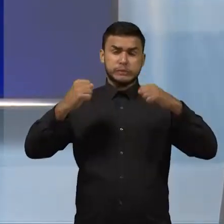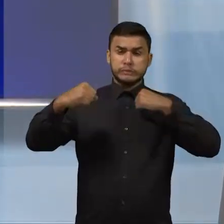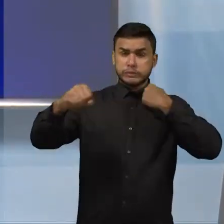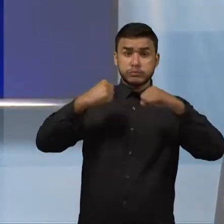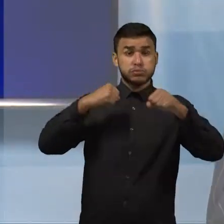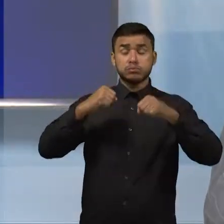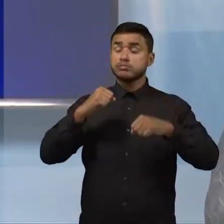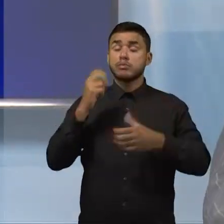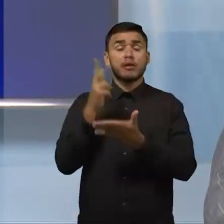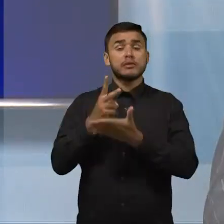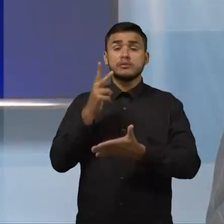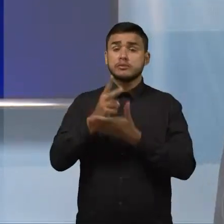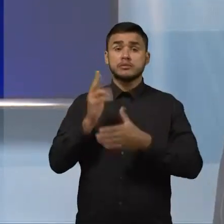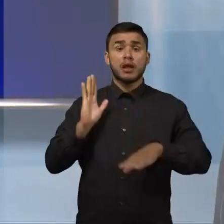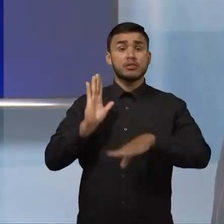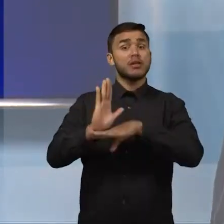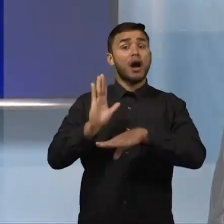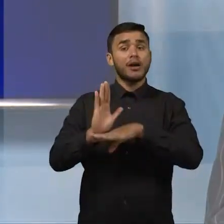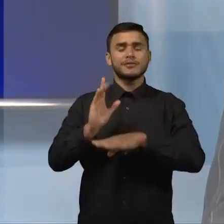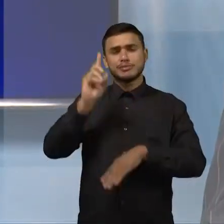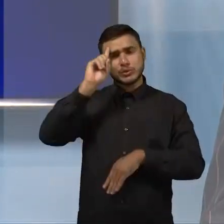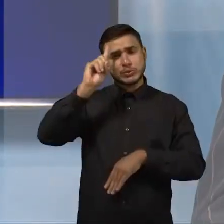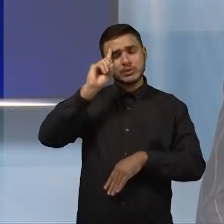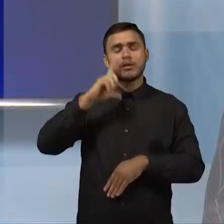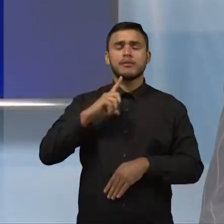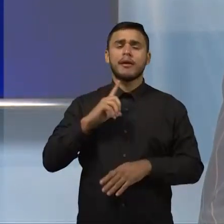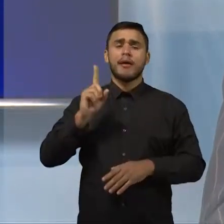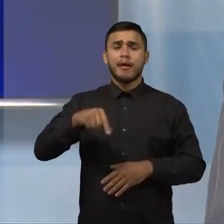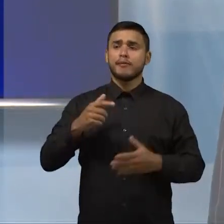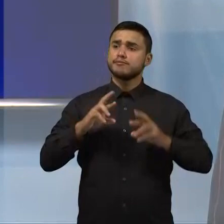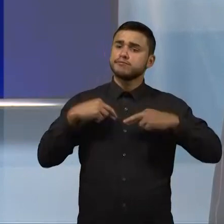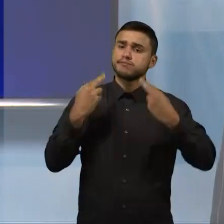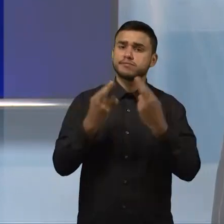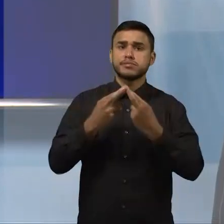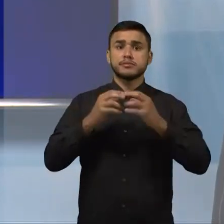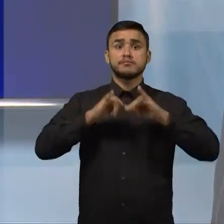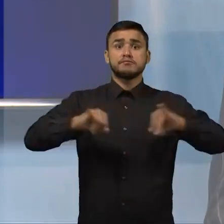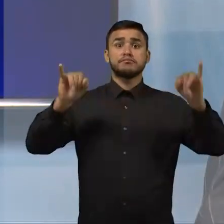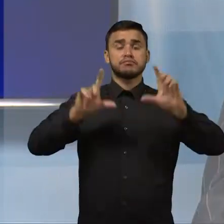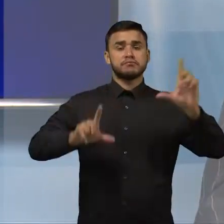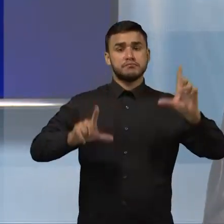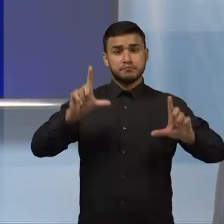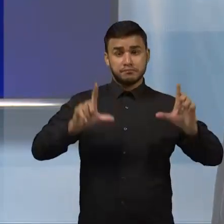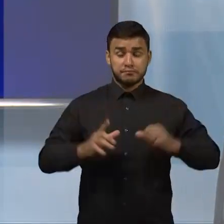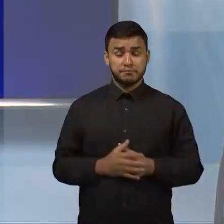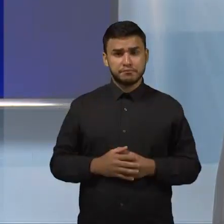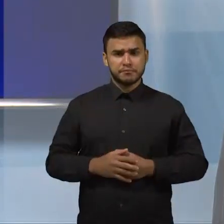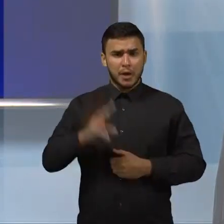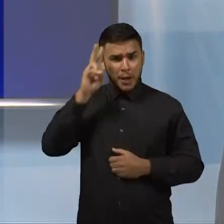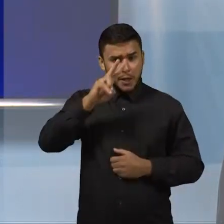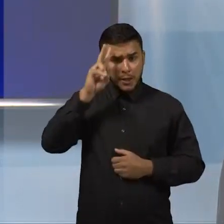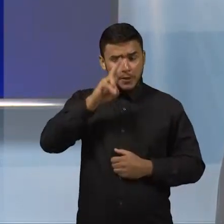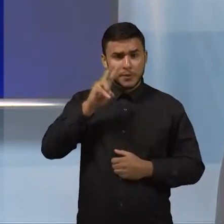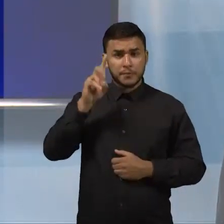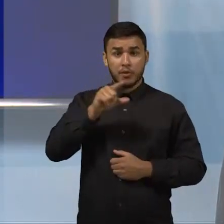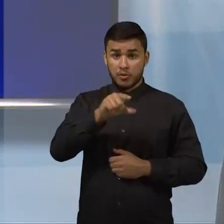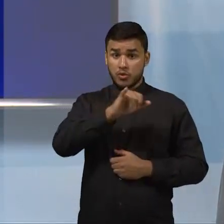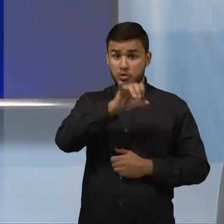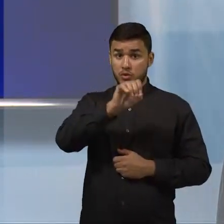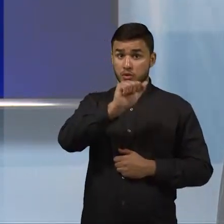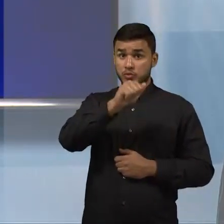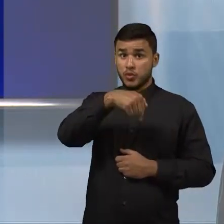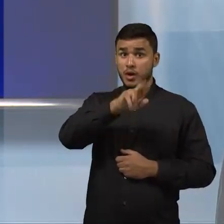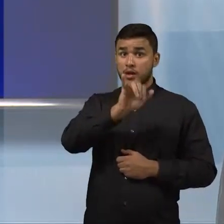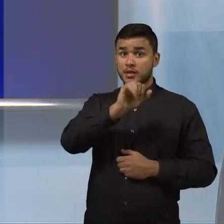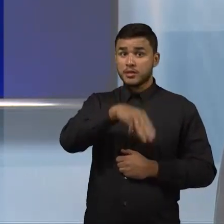as tardes, quando o plenário se reunia, transmitido para todo o Brasil com a televisão. Quem não lembra das acusações entre o ministro